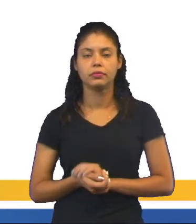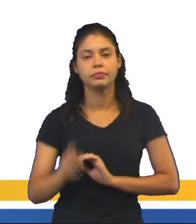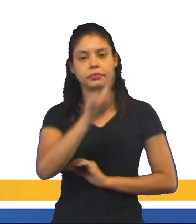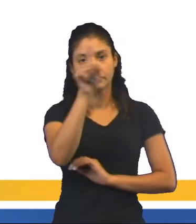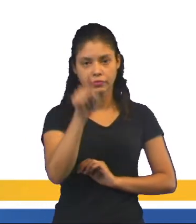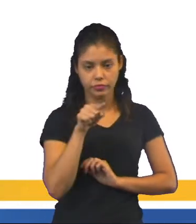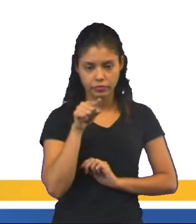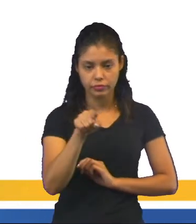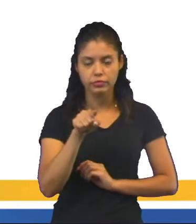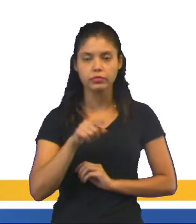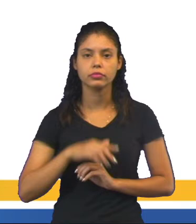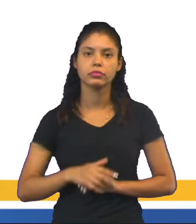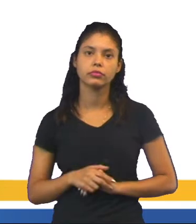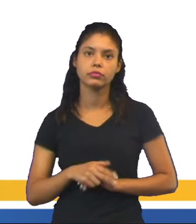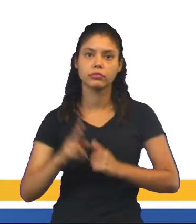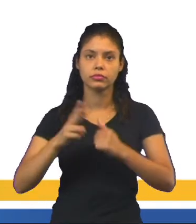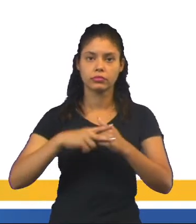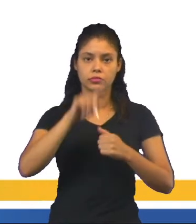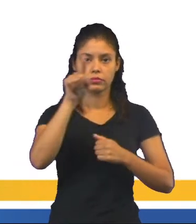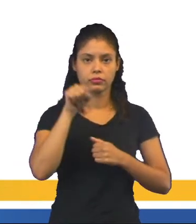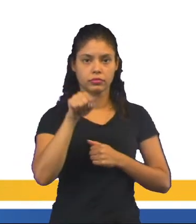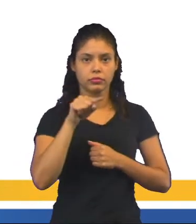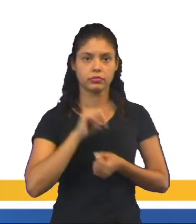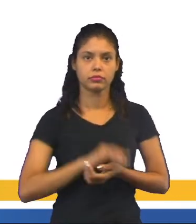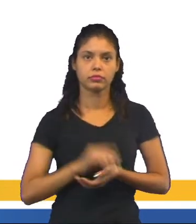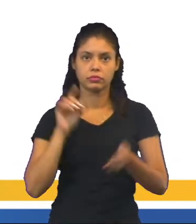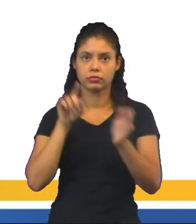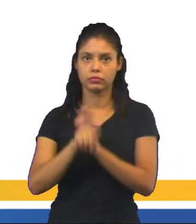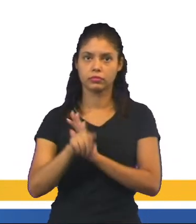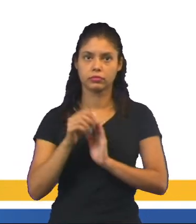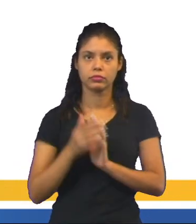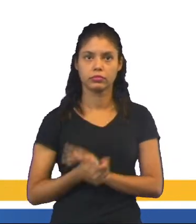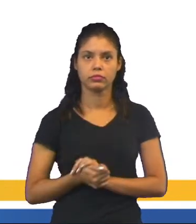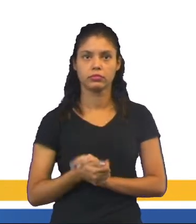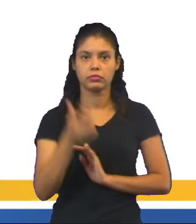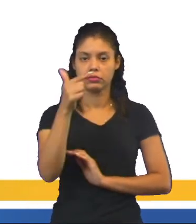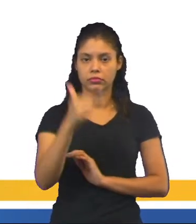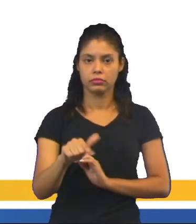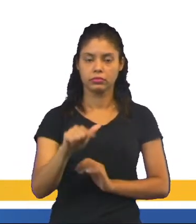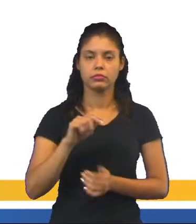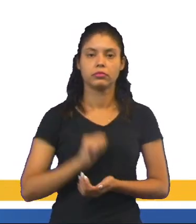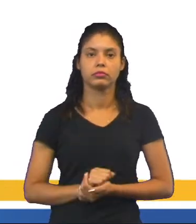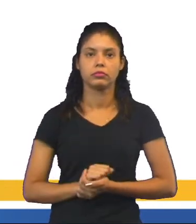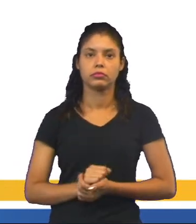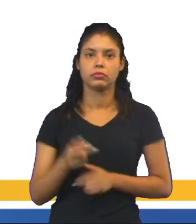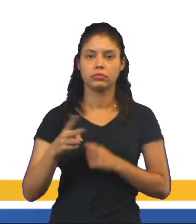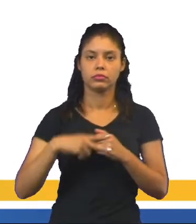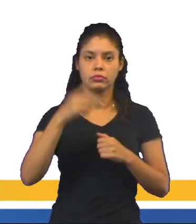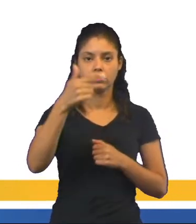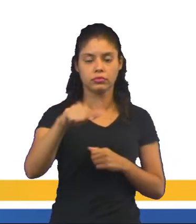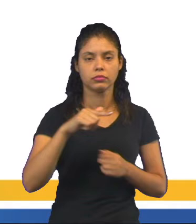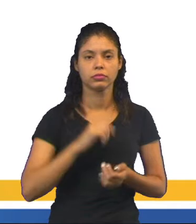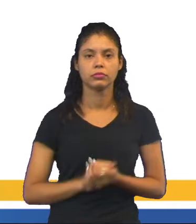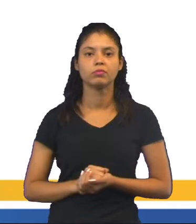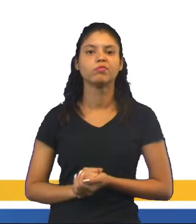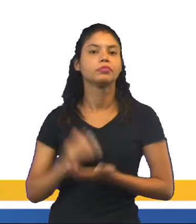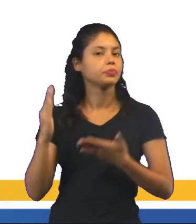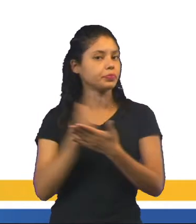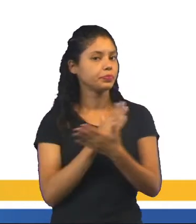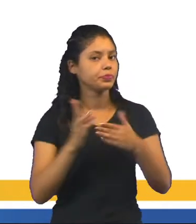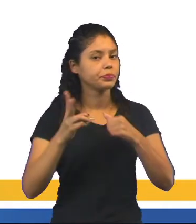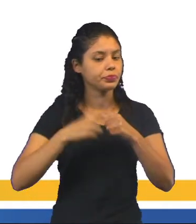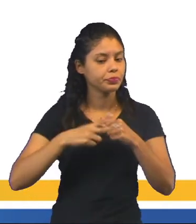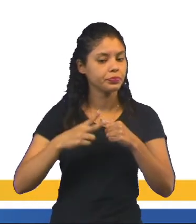Questionou, do verbo questionar. E repetiu, do verbo repetir. Então, esses são